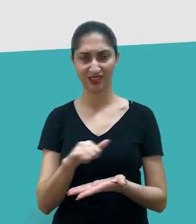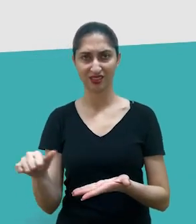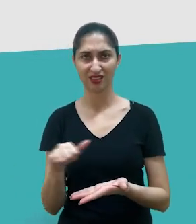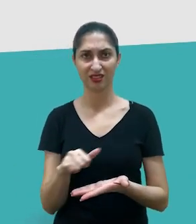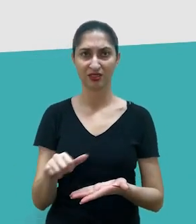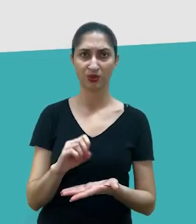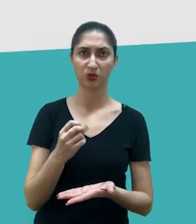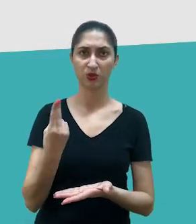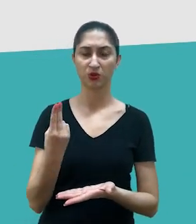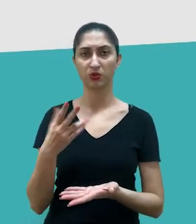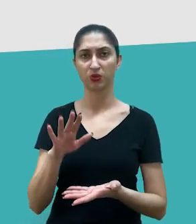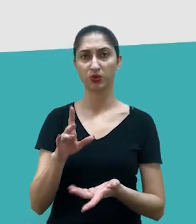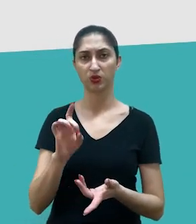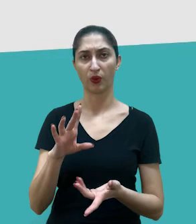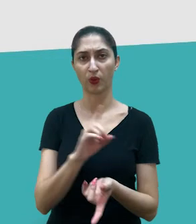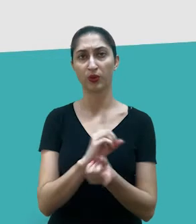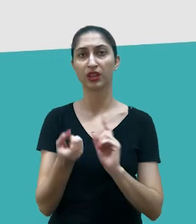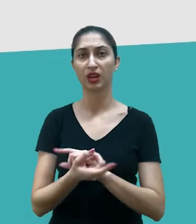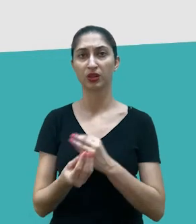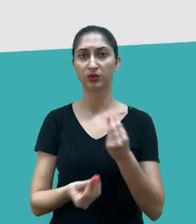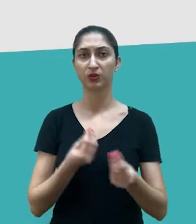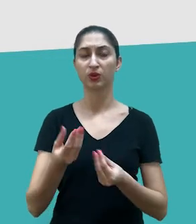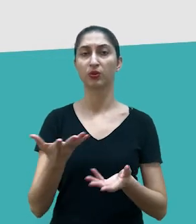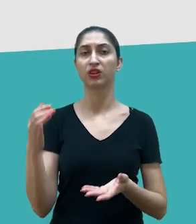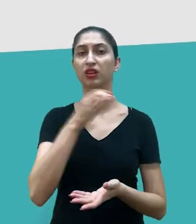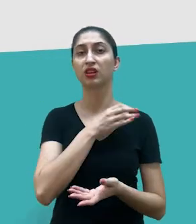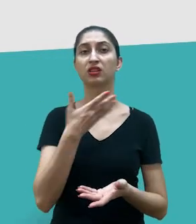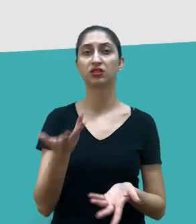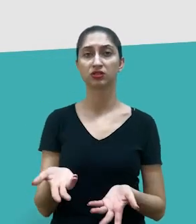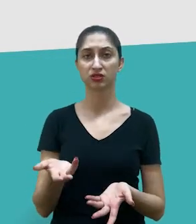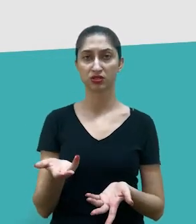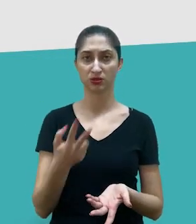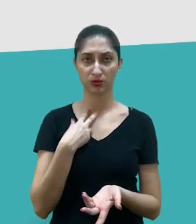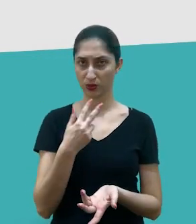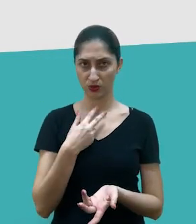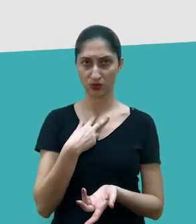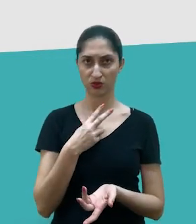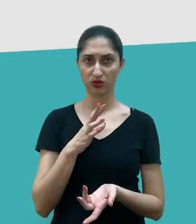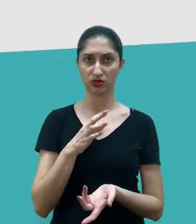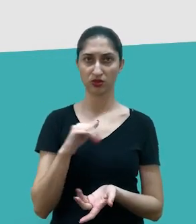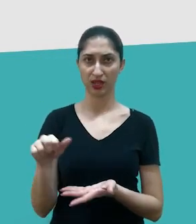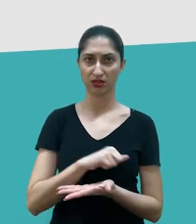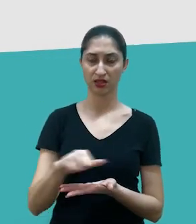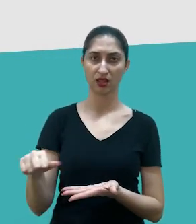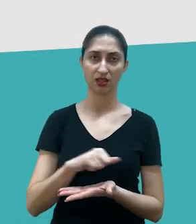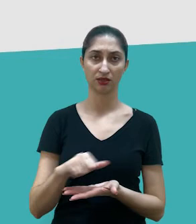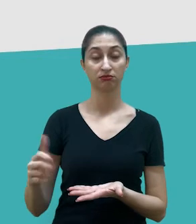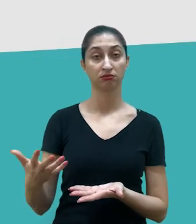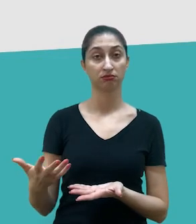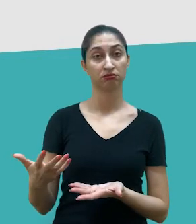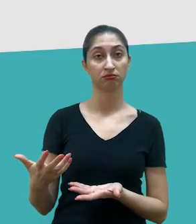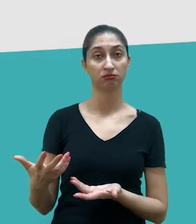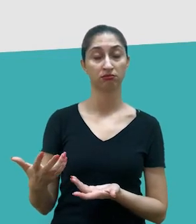ser passada do lado avesso, né? Com quantos graus, né? Ela não pode ser passada, né? E